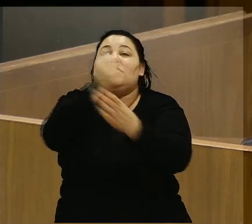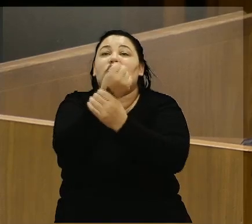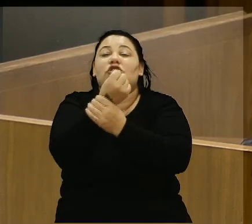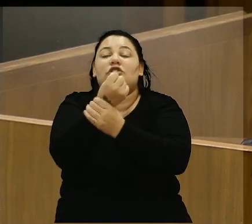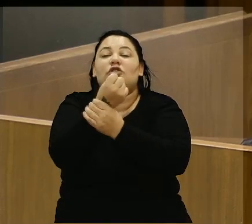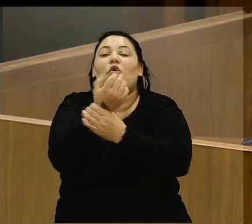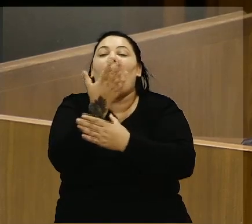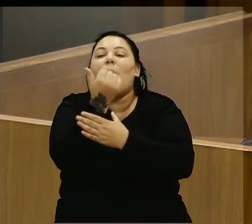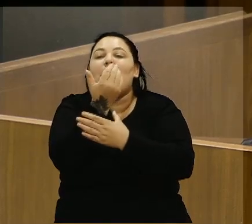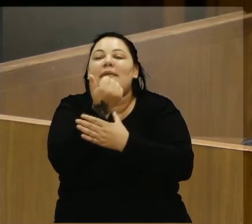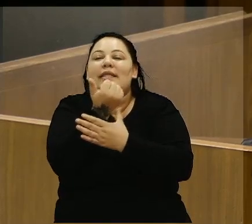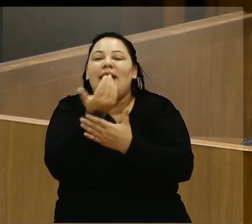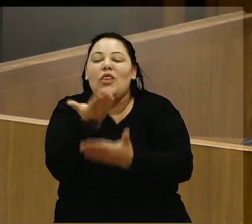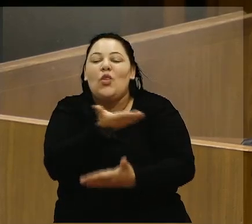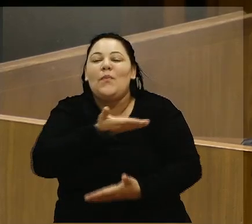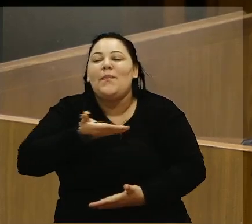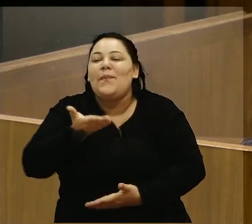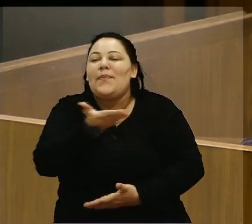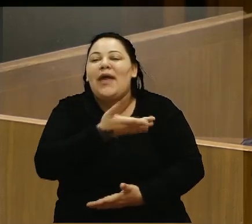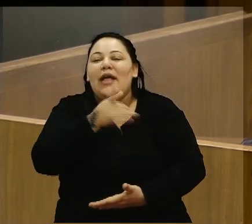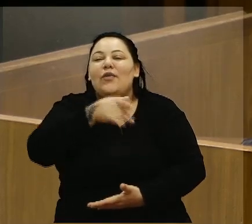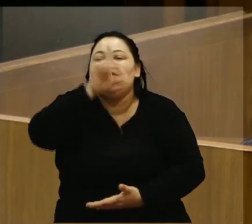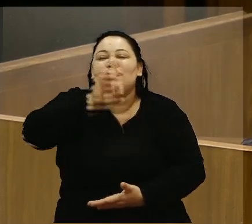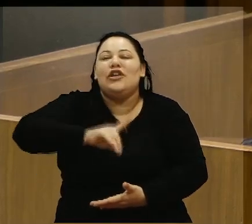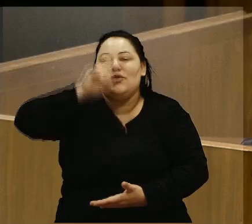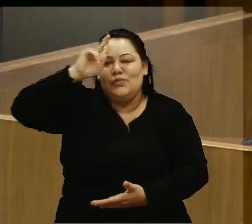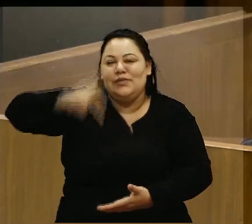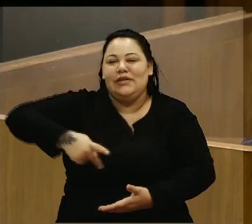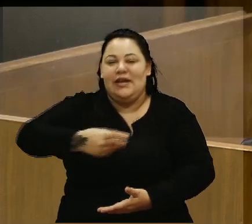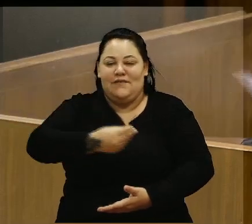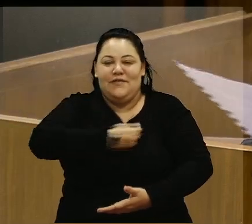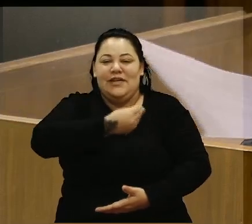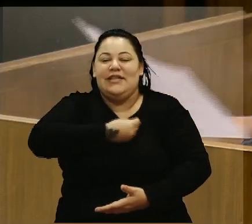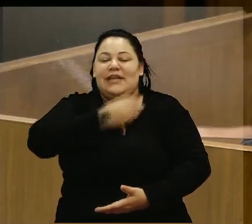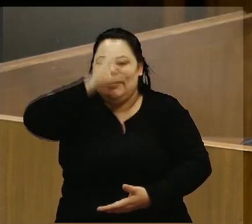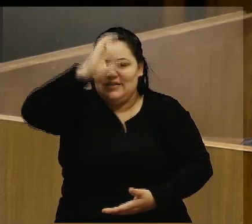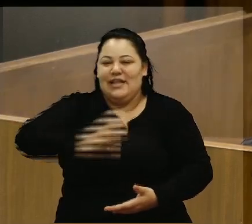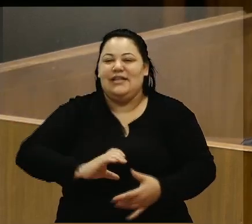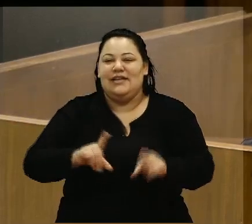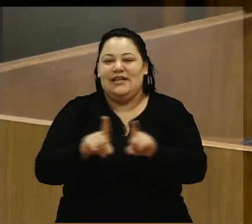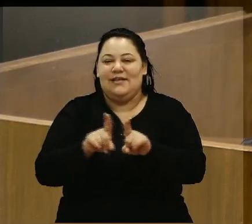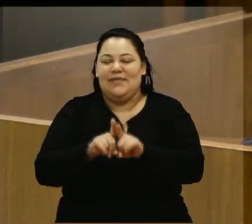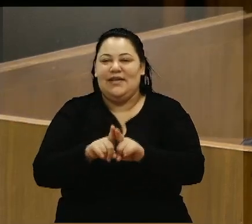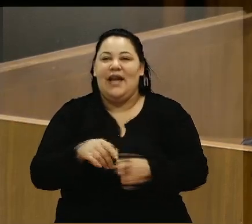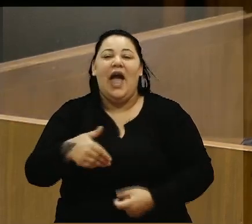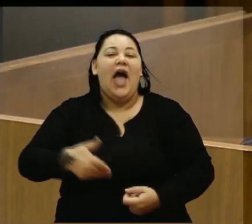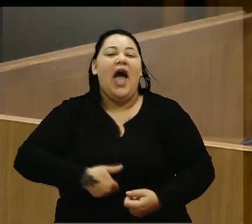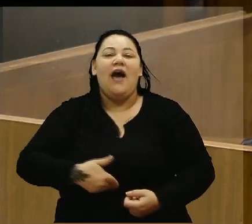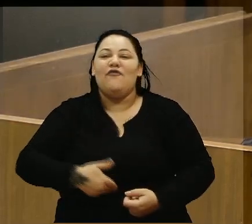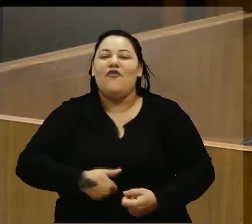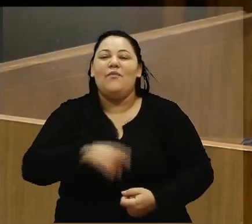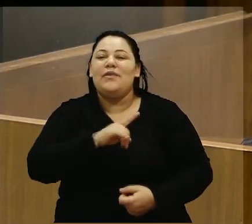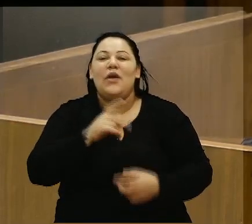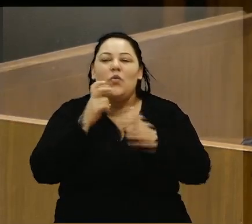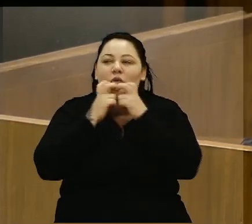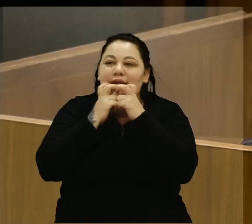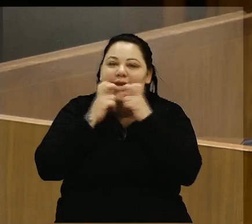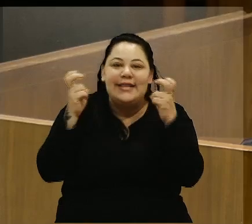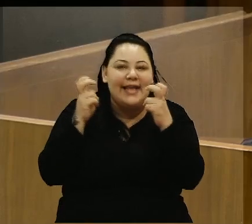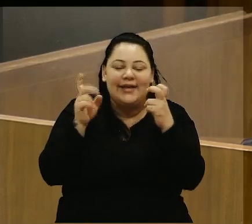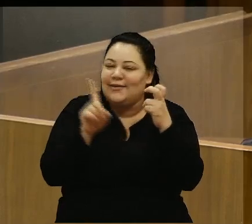direito humano à vida e à cidadania. A fome não grita, ela